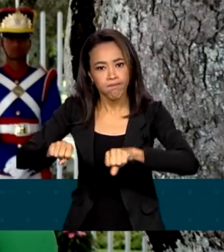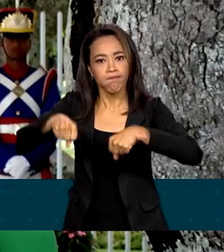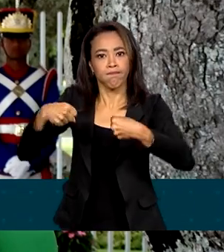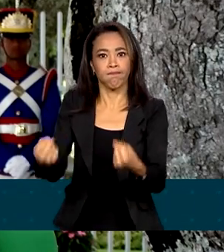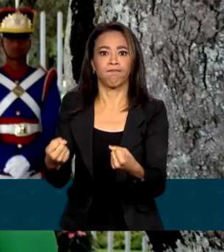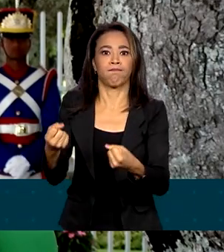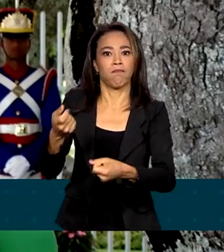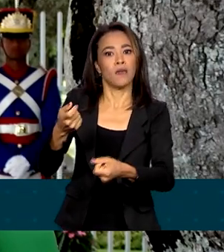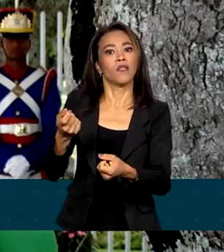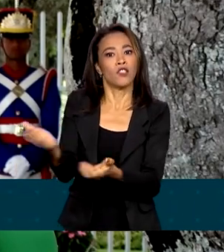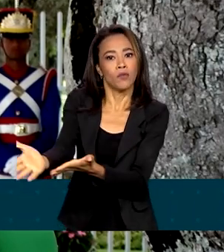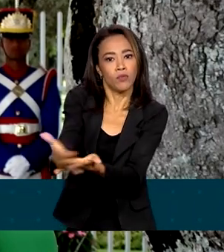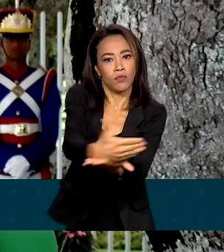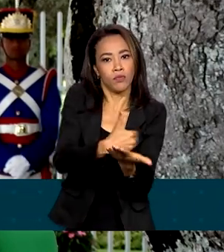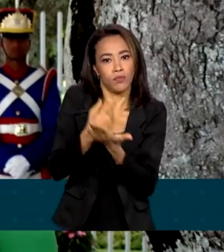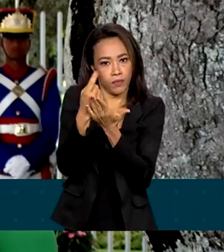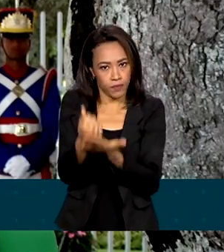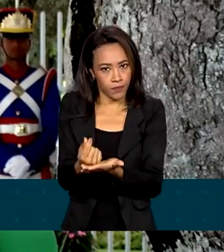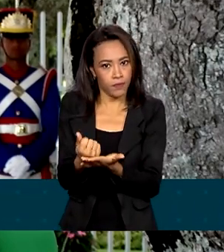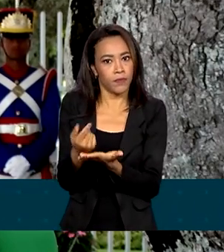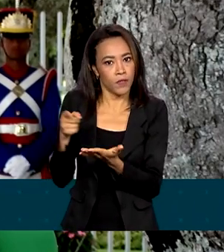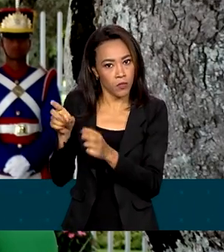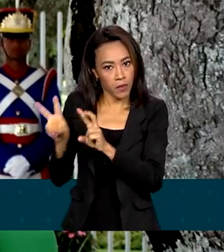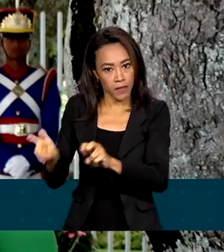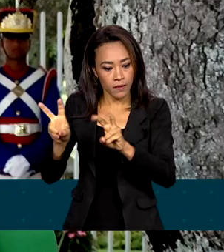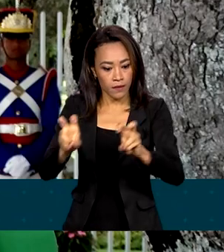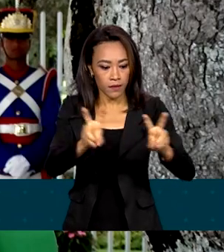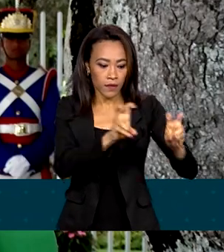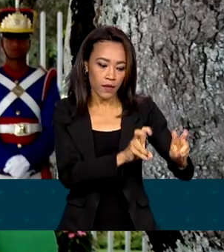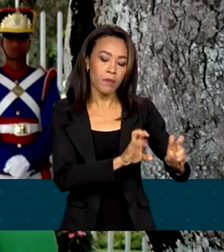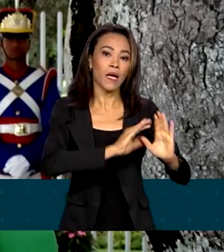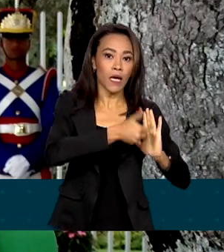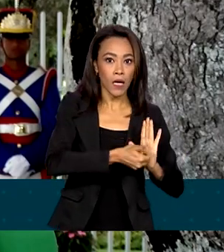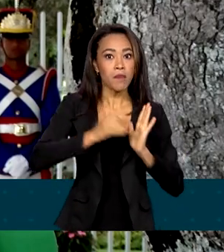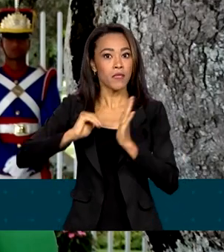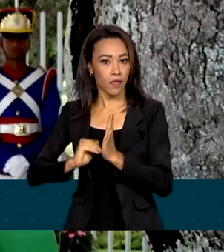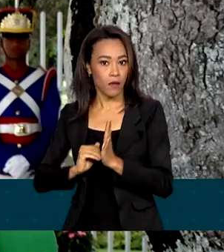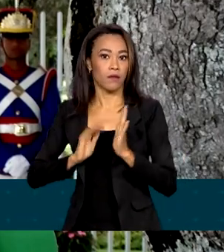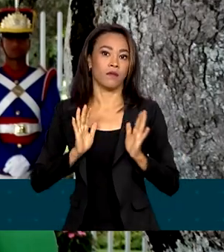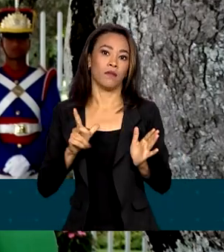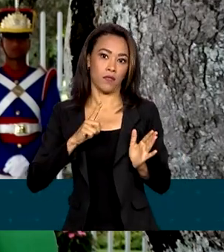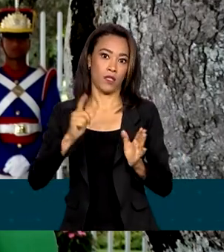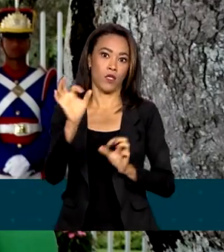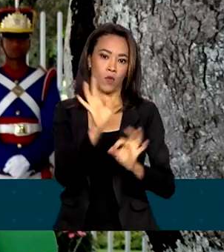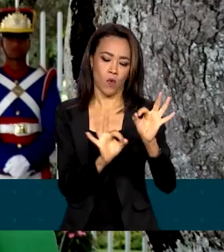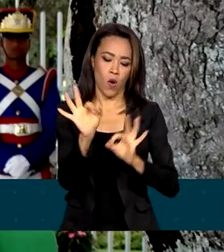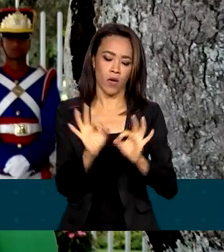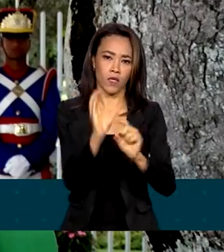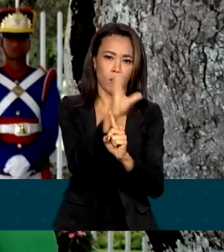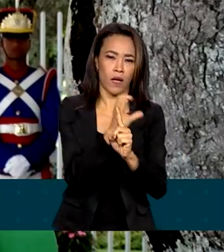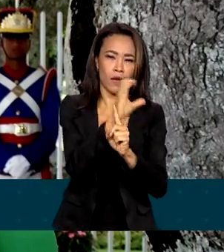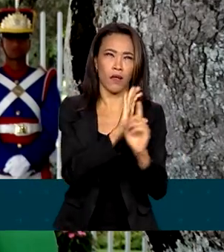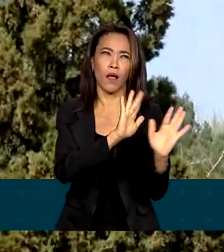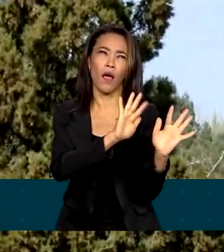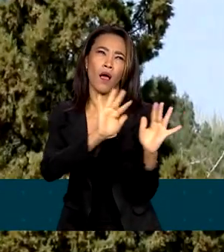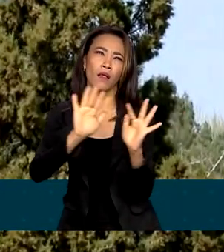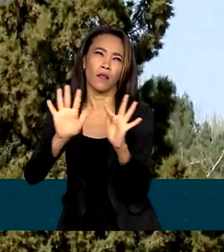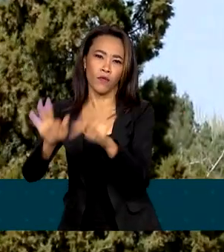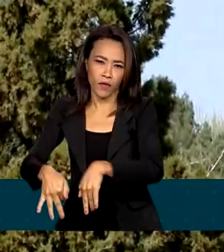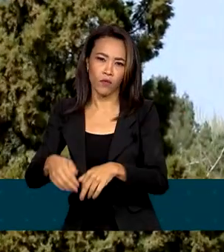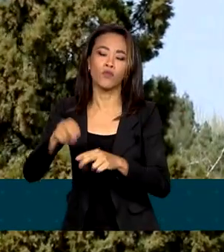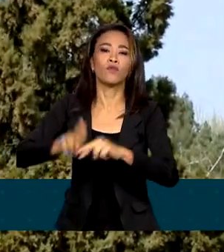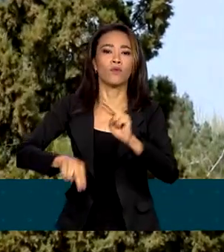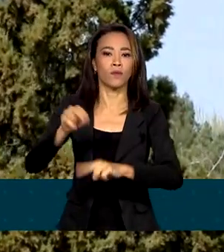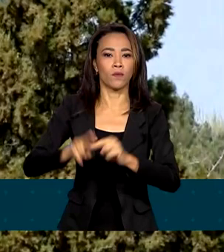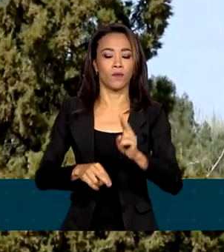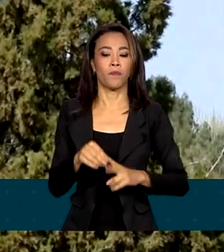ser votados, garantir a votação desses conteúdos, tanto na Câmara quanto no Senado, no calendário, até o final de junho. Sobre a nova